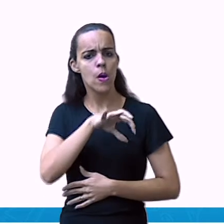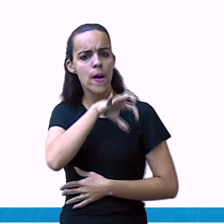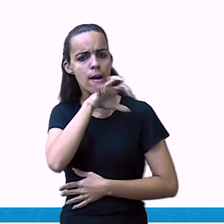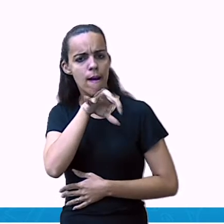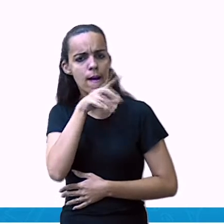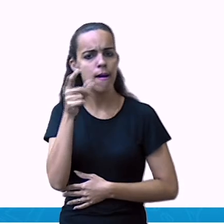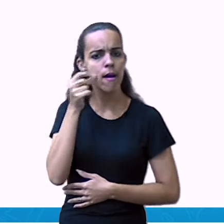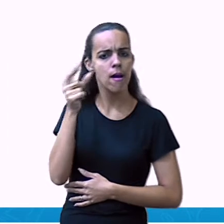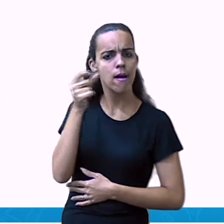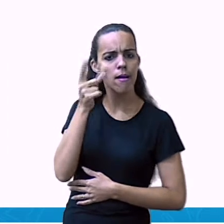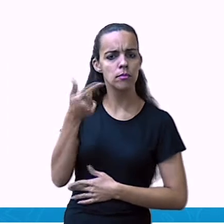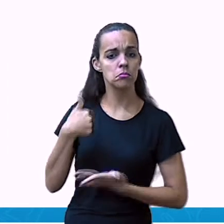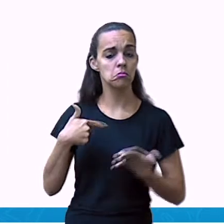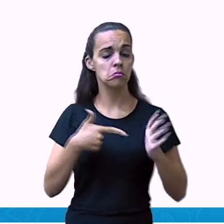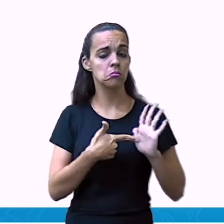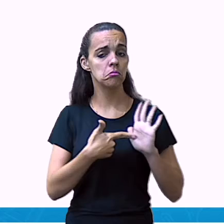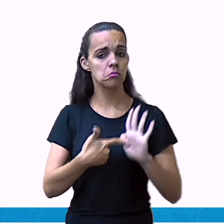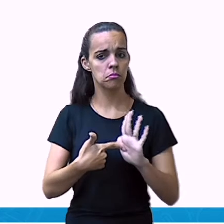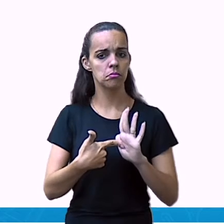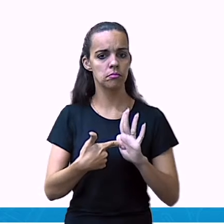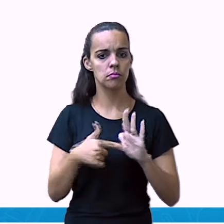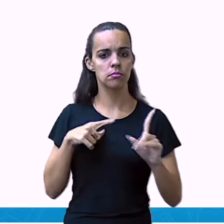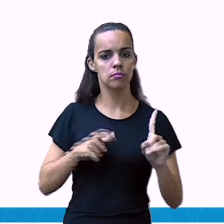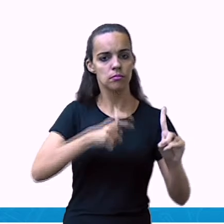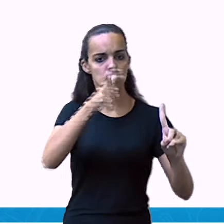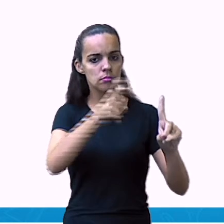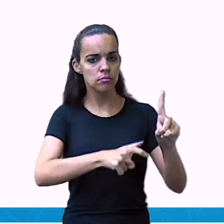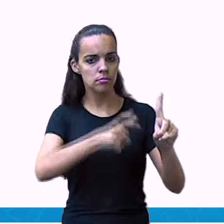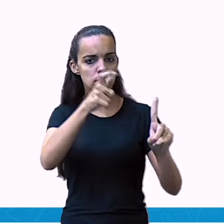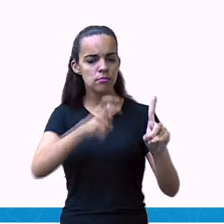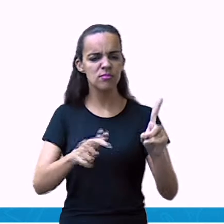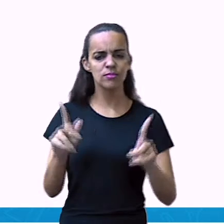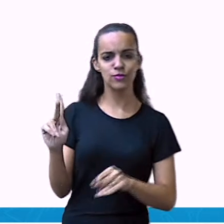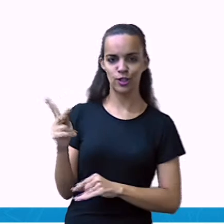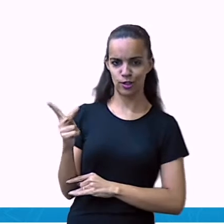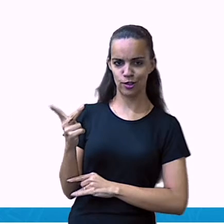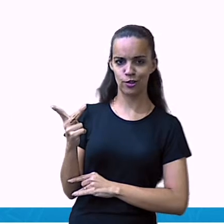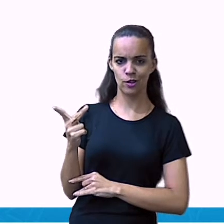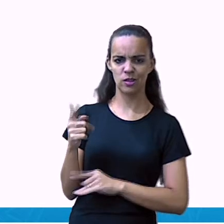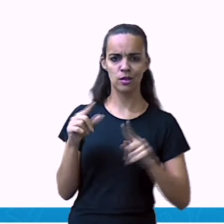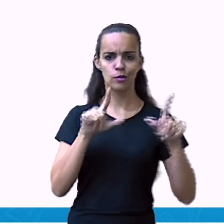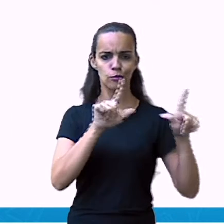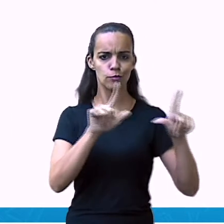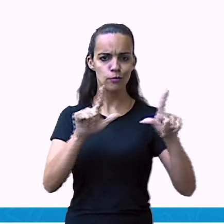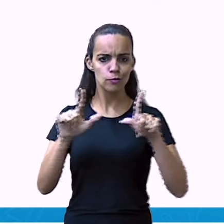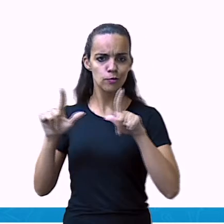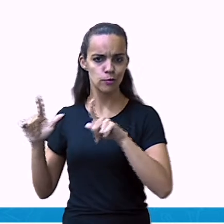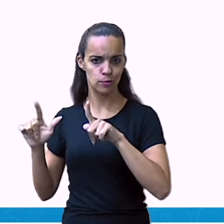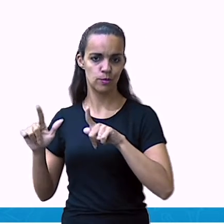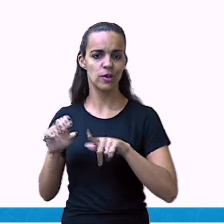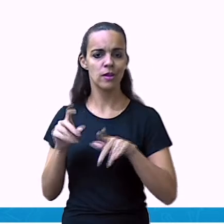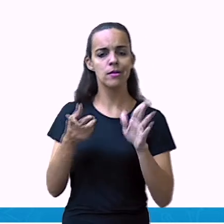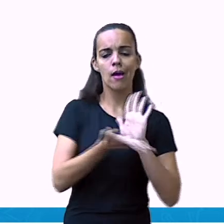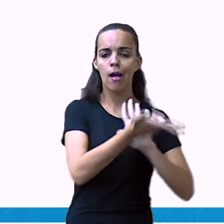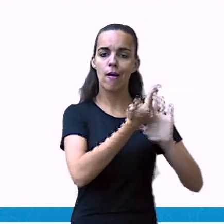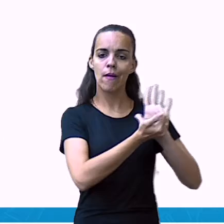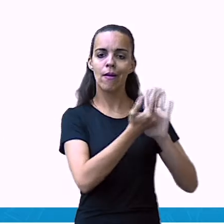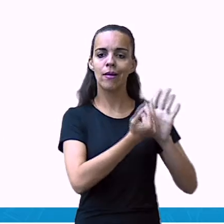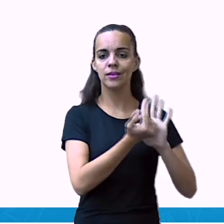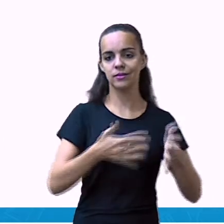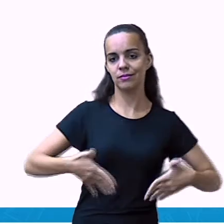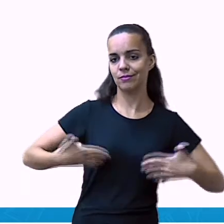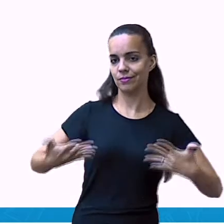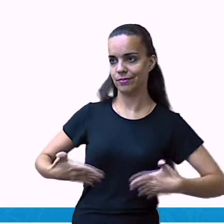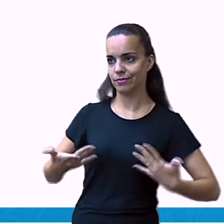gatos que aparecem como personagens de histórias em quadrinhos e